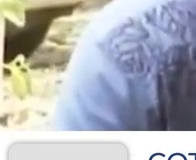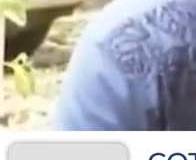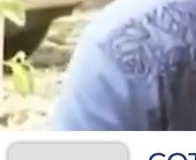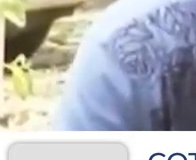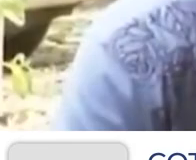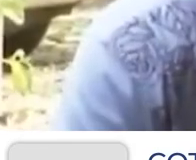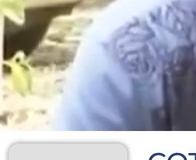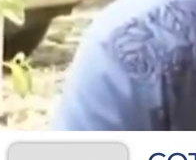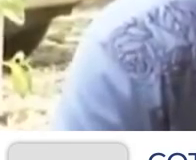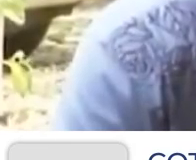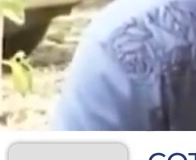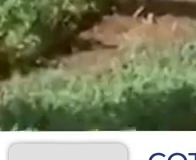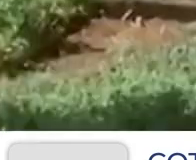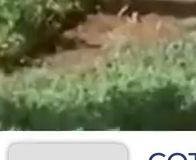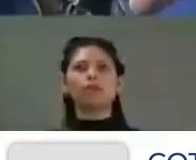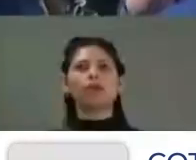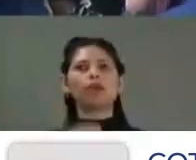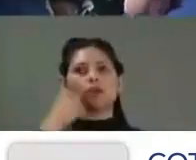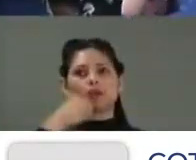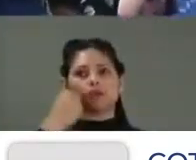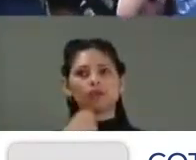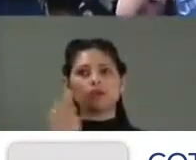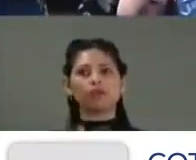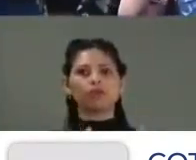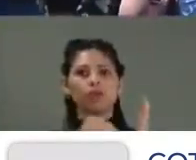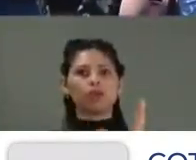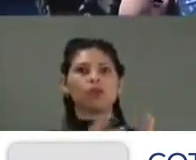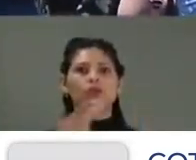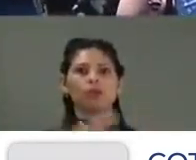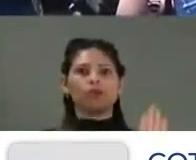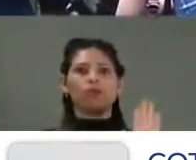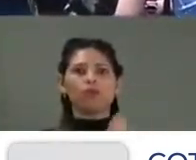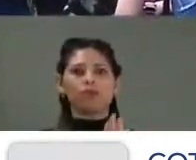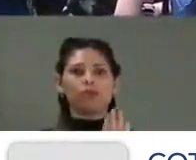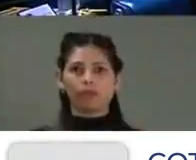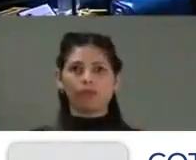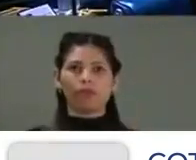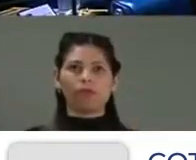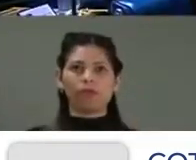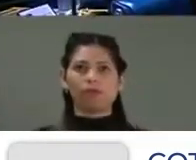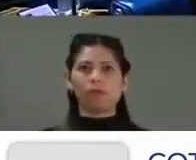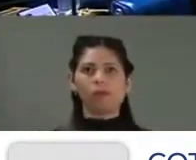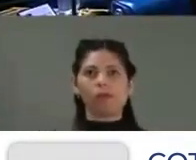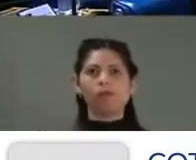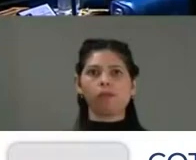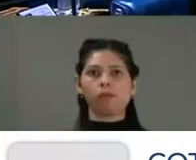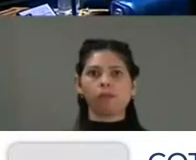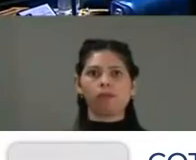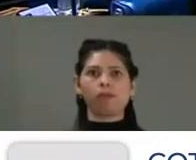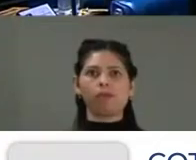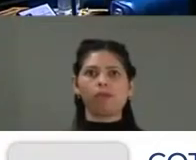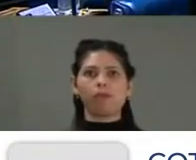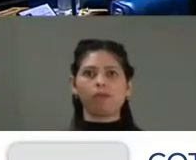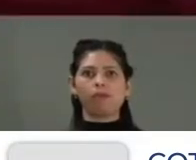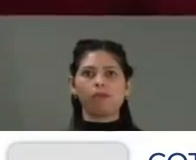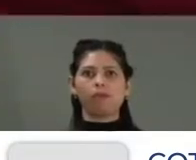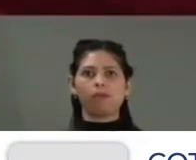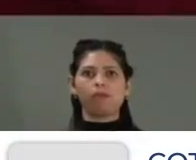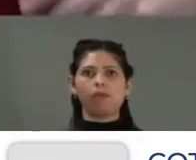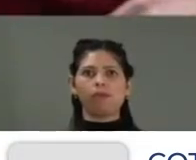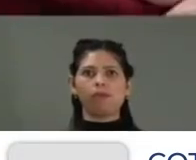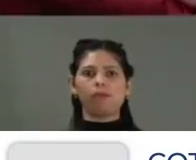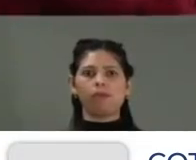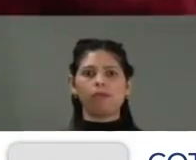cotas os parlamentares analisaram requerimento de preferência Ou seja que solicitava a